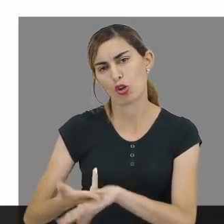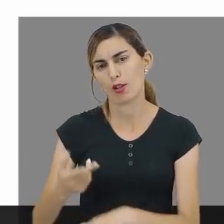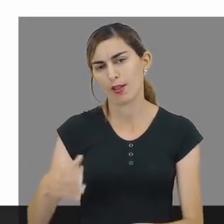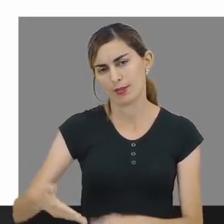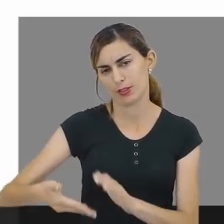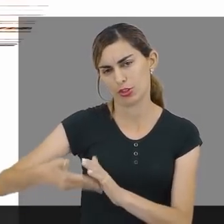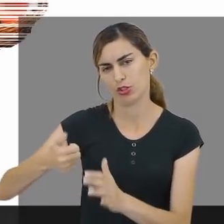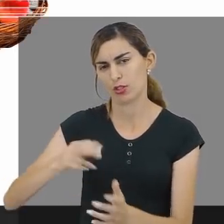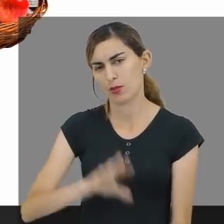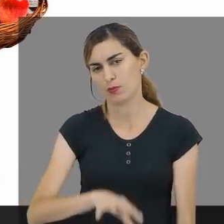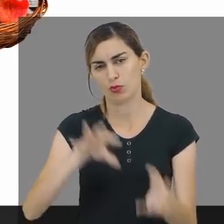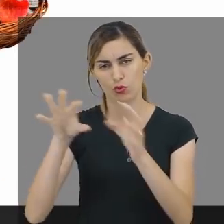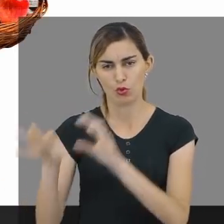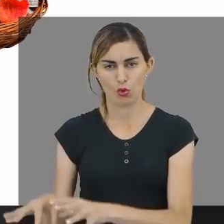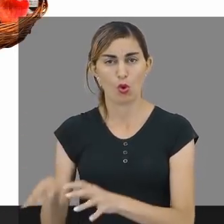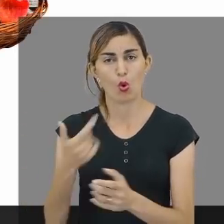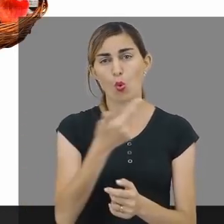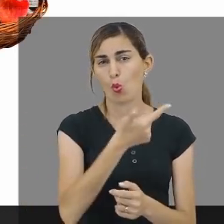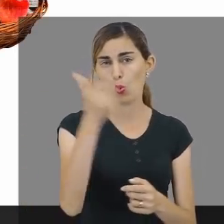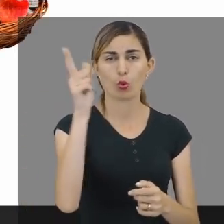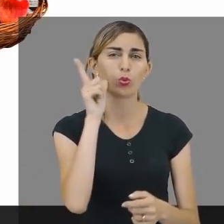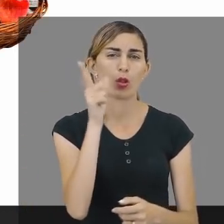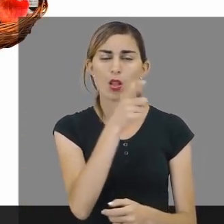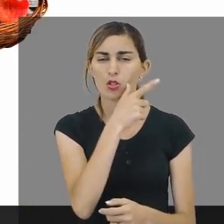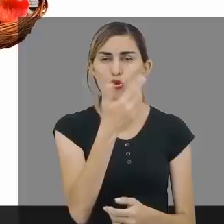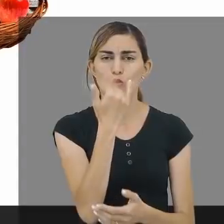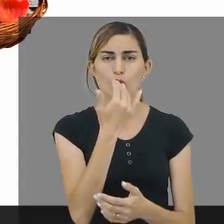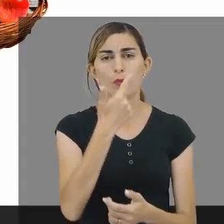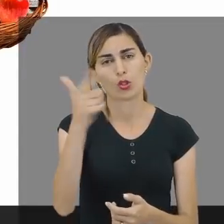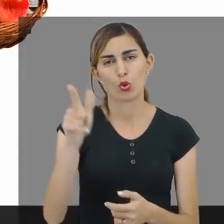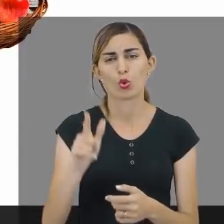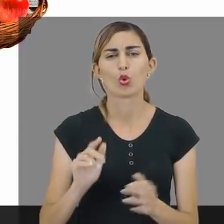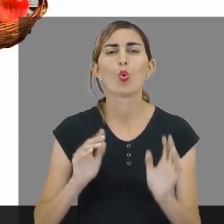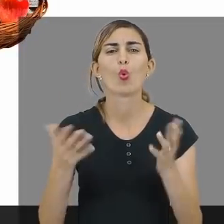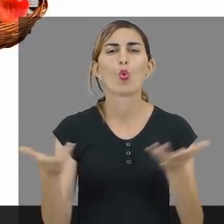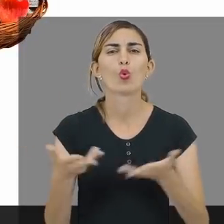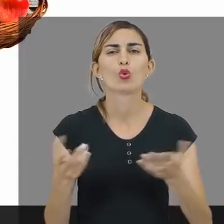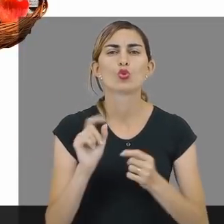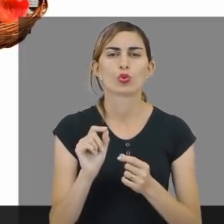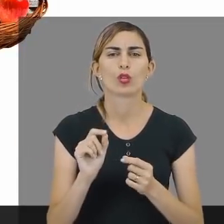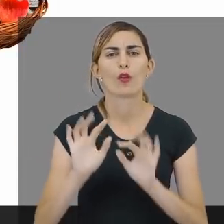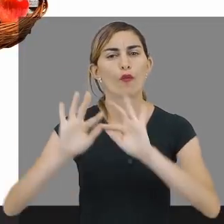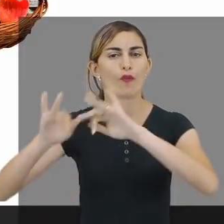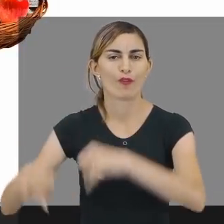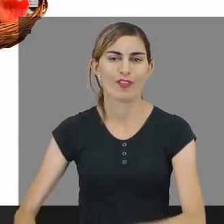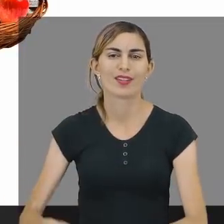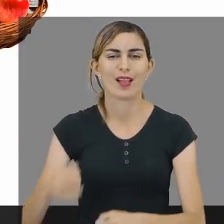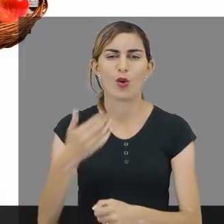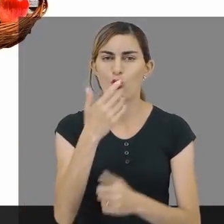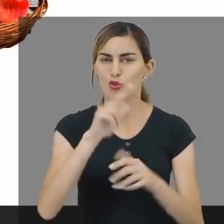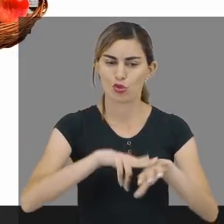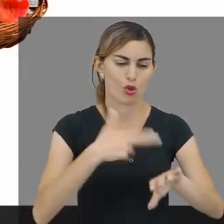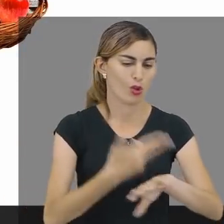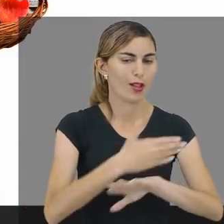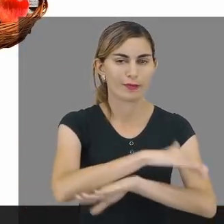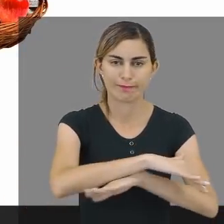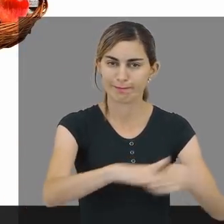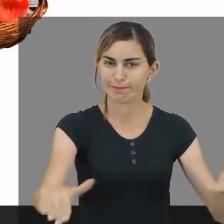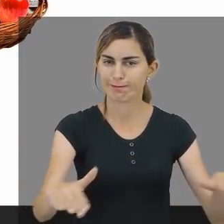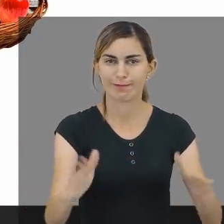dessa cesta e colocar outros lanches, o conteúdo atual é o que conta. Não tem mais chocolate